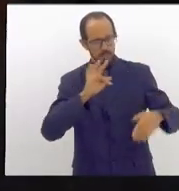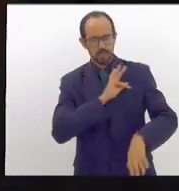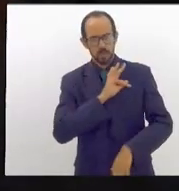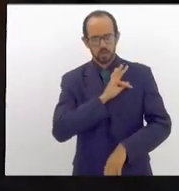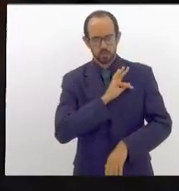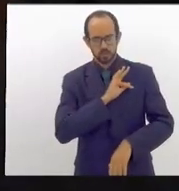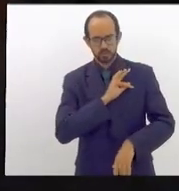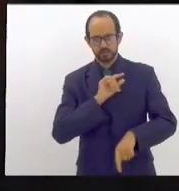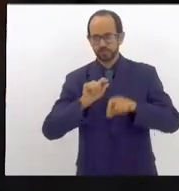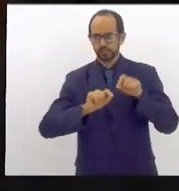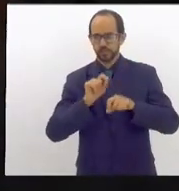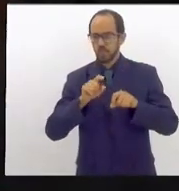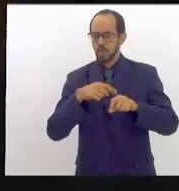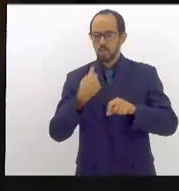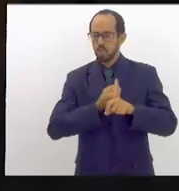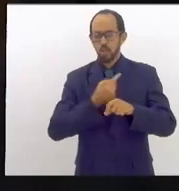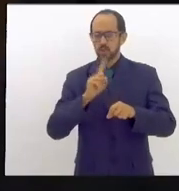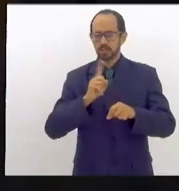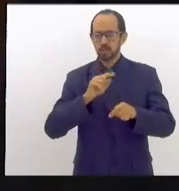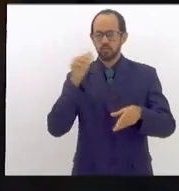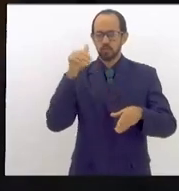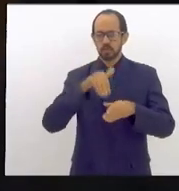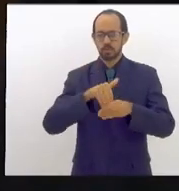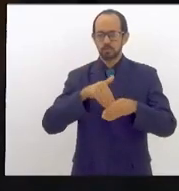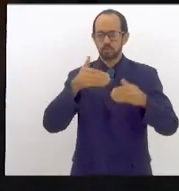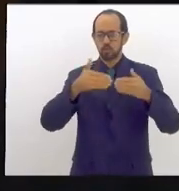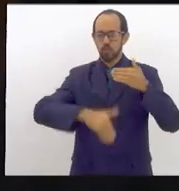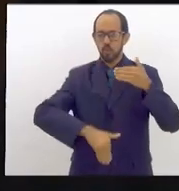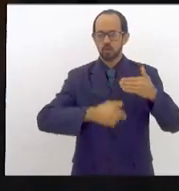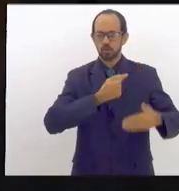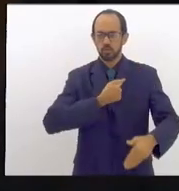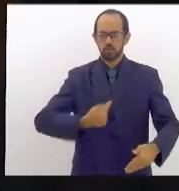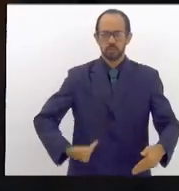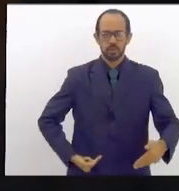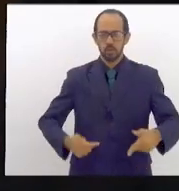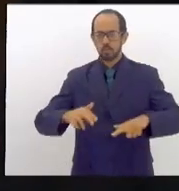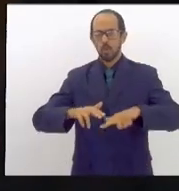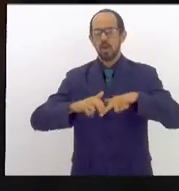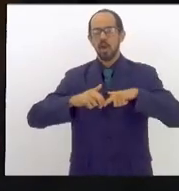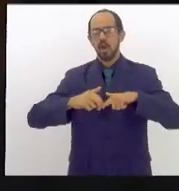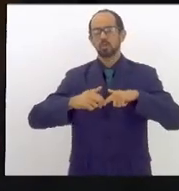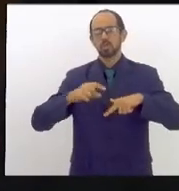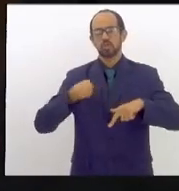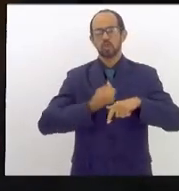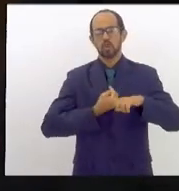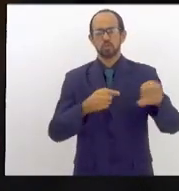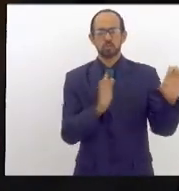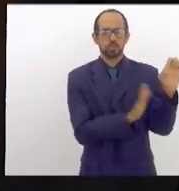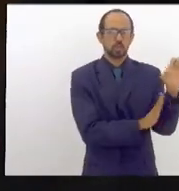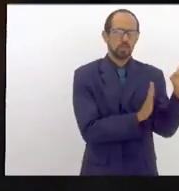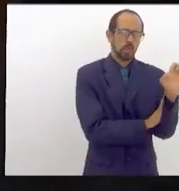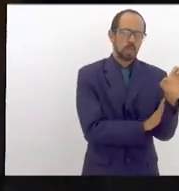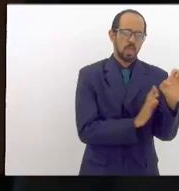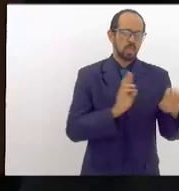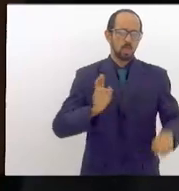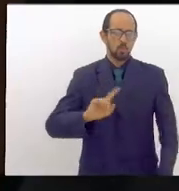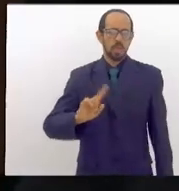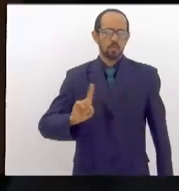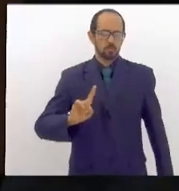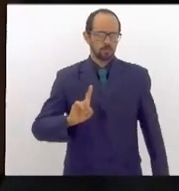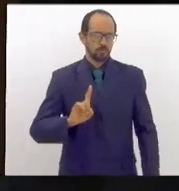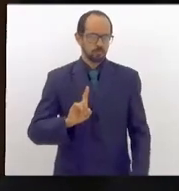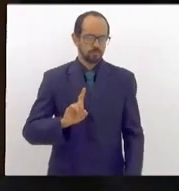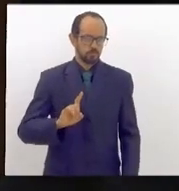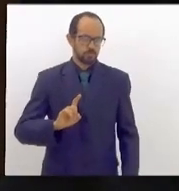Voltaremos contra as contas de um governo somente por sermos de oposição isso seria